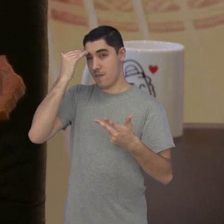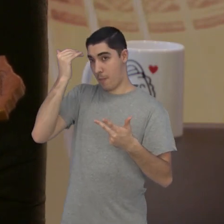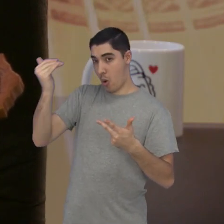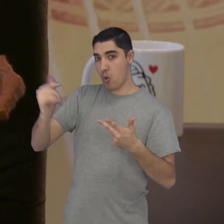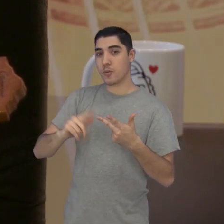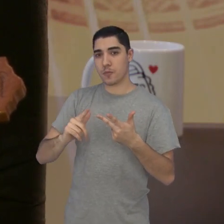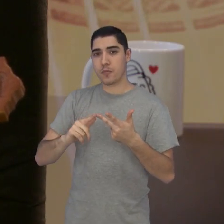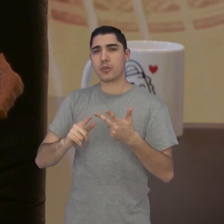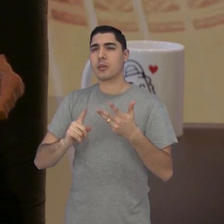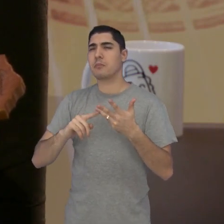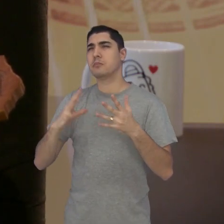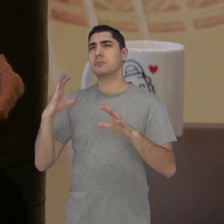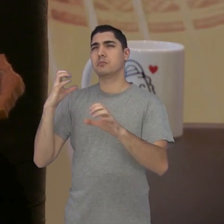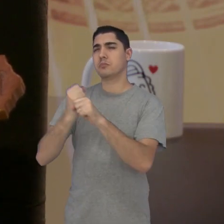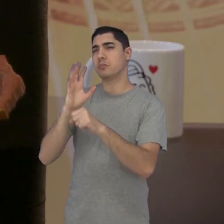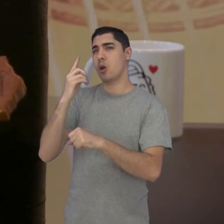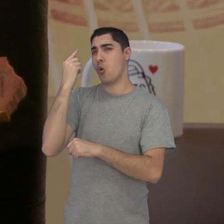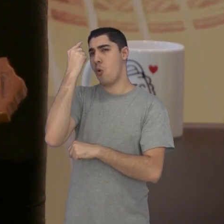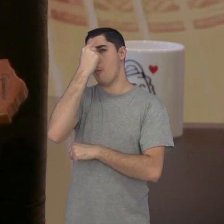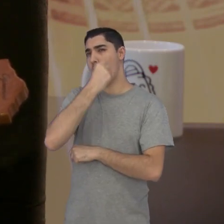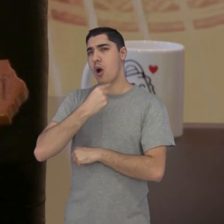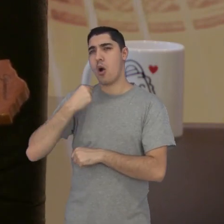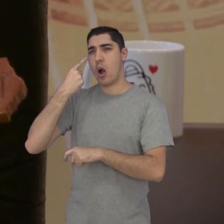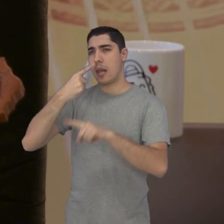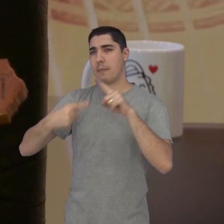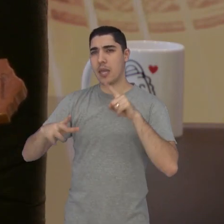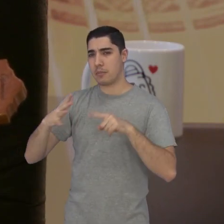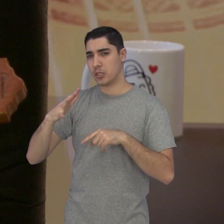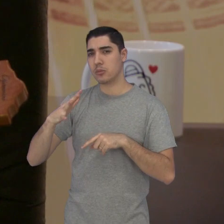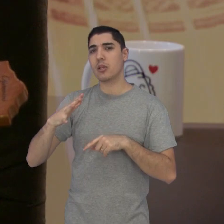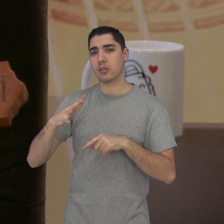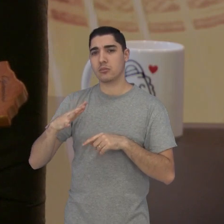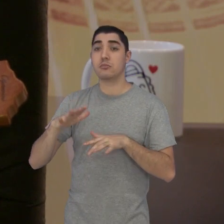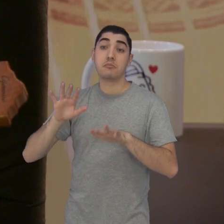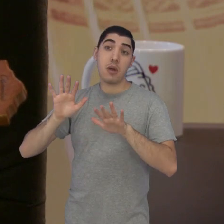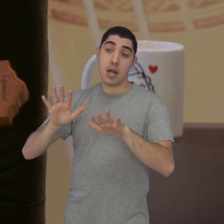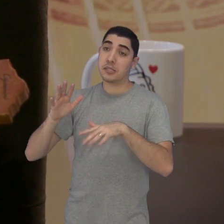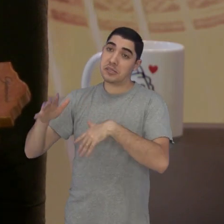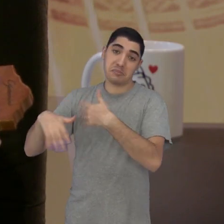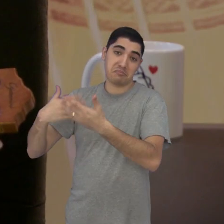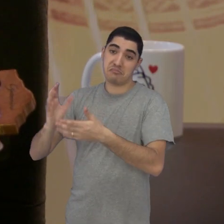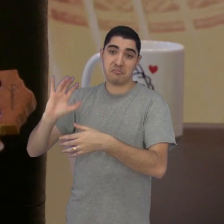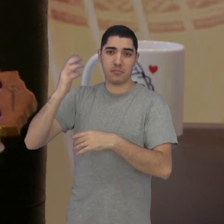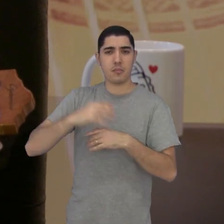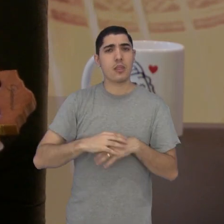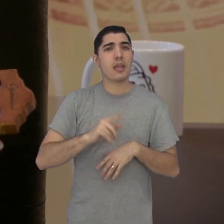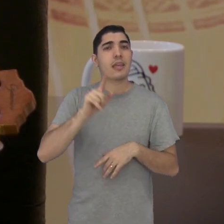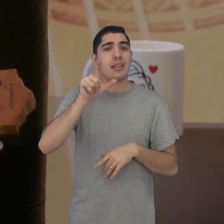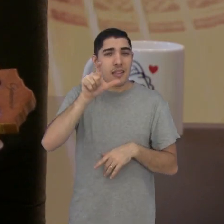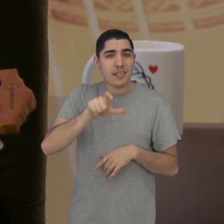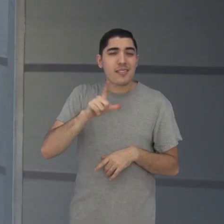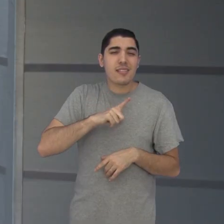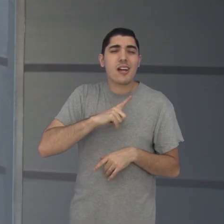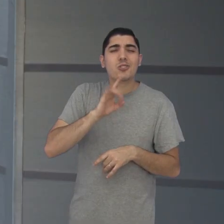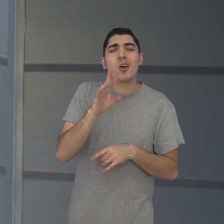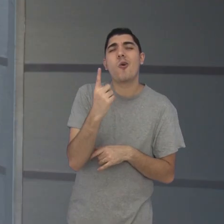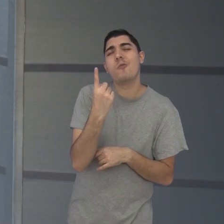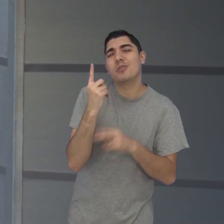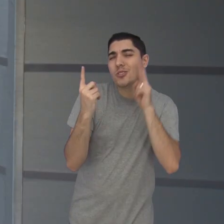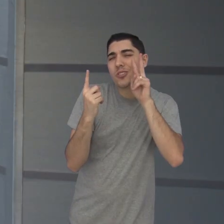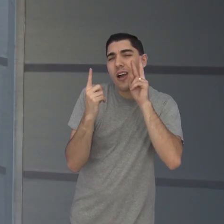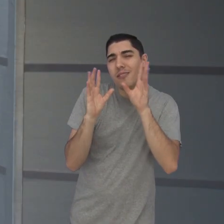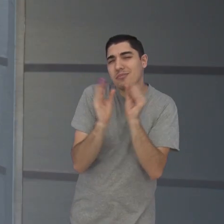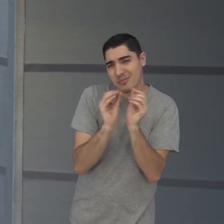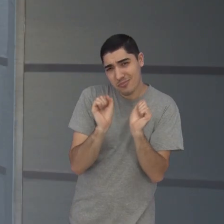seus filmes. Ele tem em média de 1h30 de duração, mas isso... E você pode dar uma palhinha dos causos